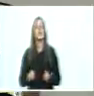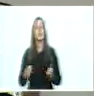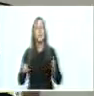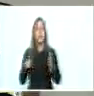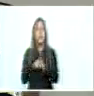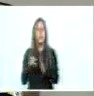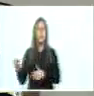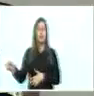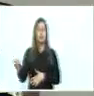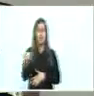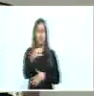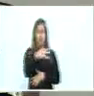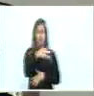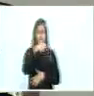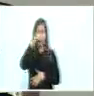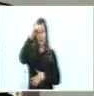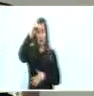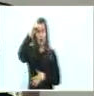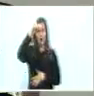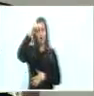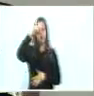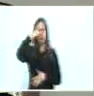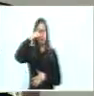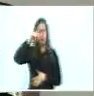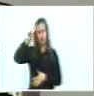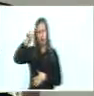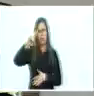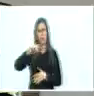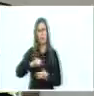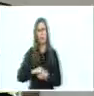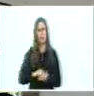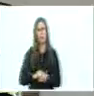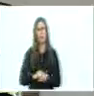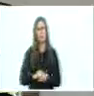nova diretoria e também do Conselho Fiscal